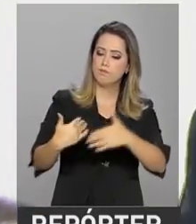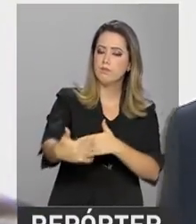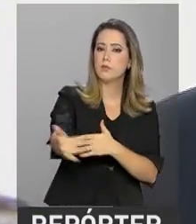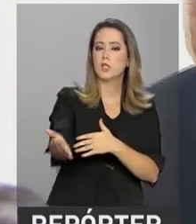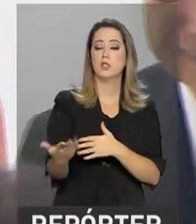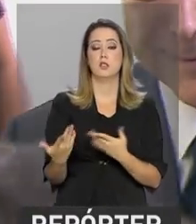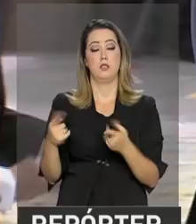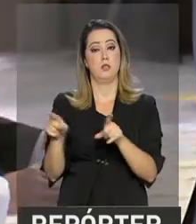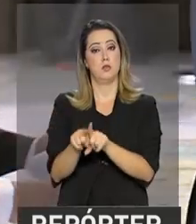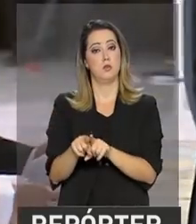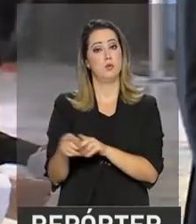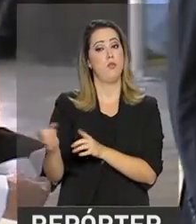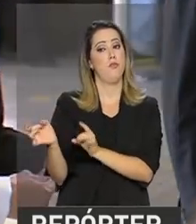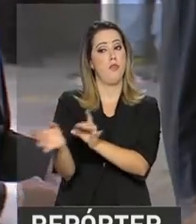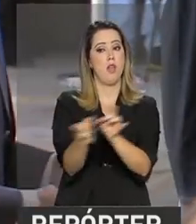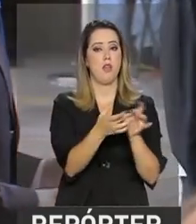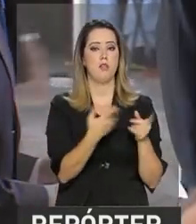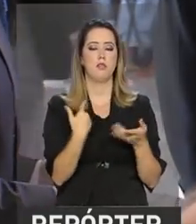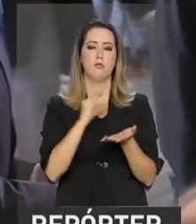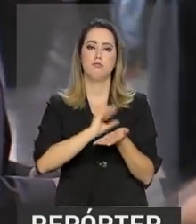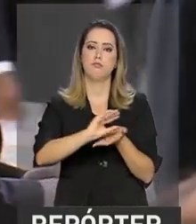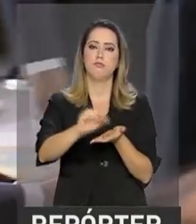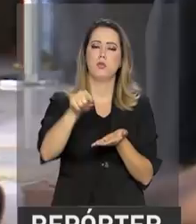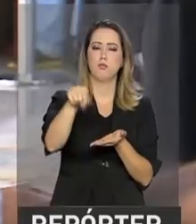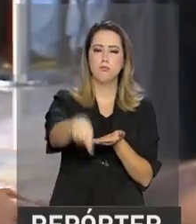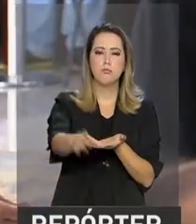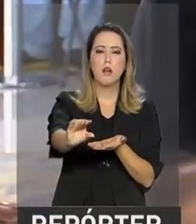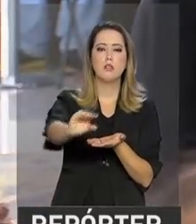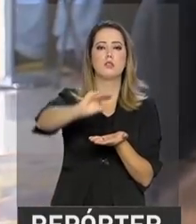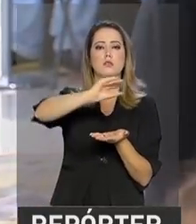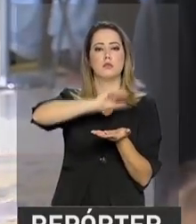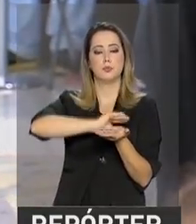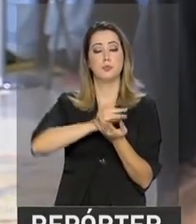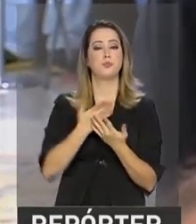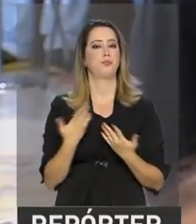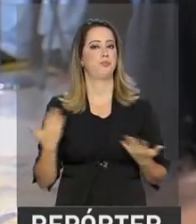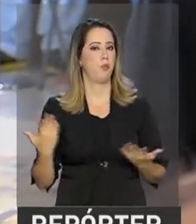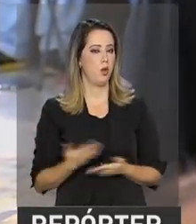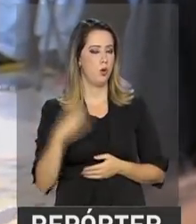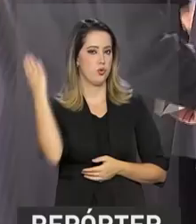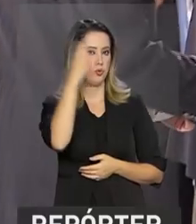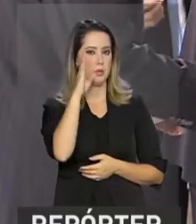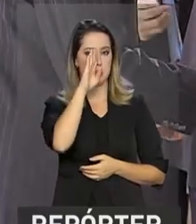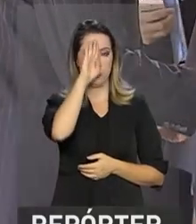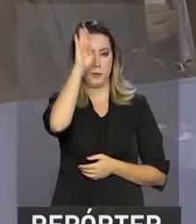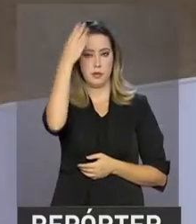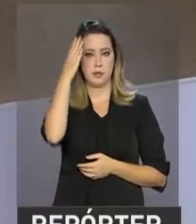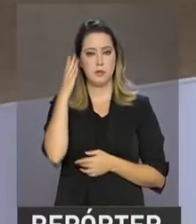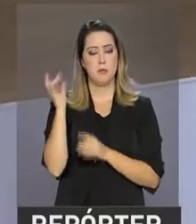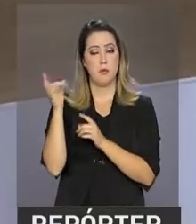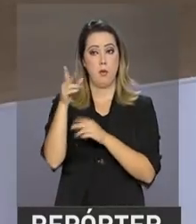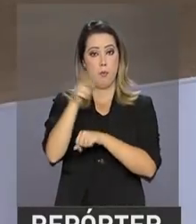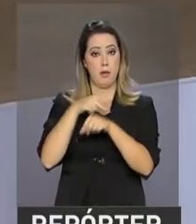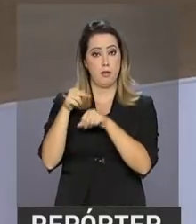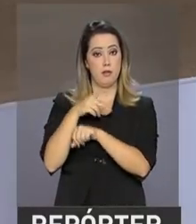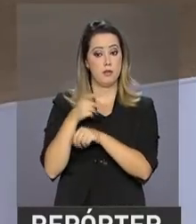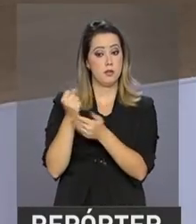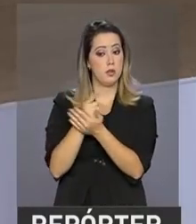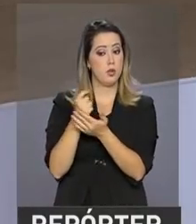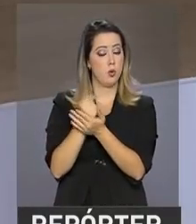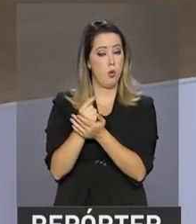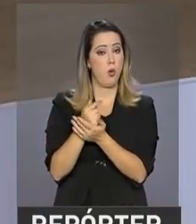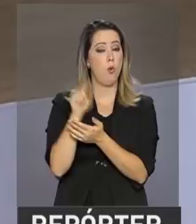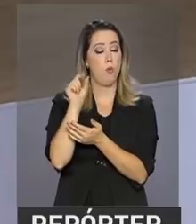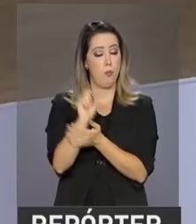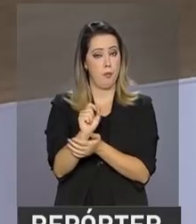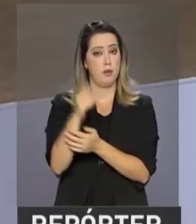da fronteira comércio e investimentos atualmente o brasil é o principal parceiro comercial da bolívia 19 por cento do que